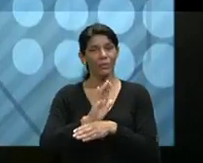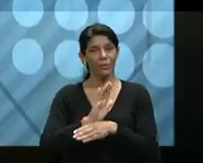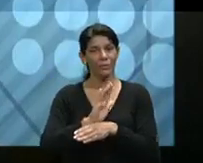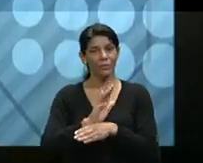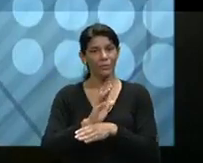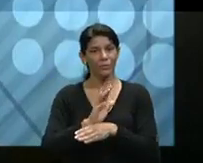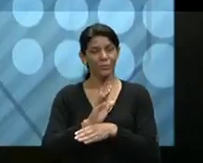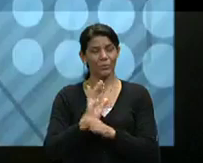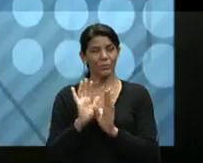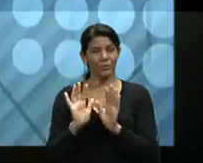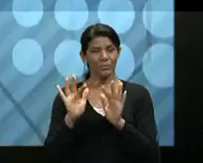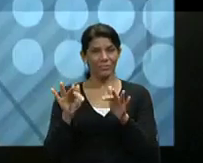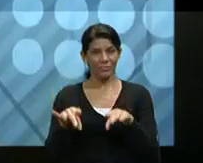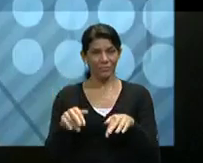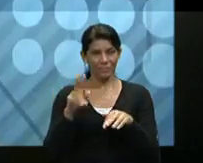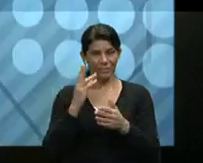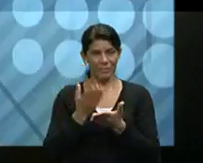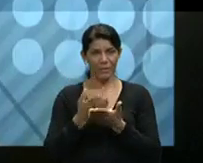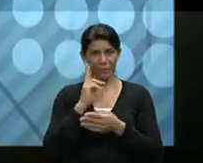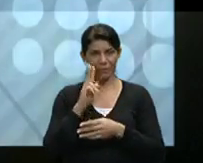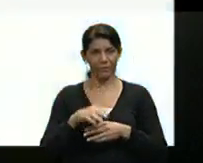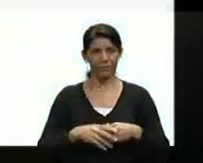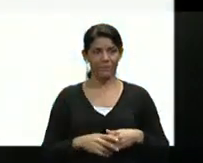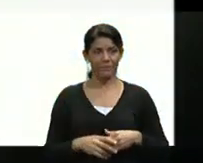de encerramento da nossa aula.